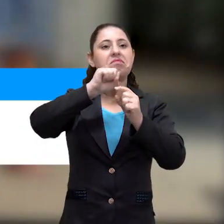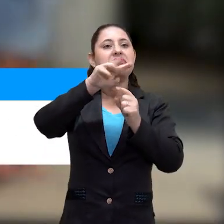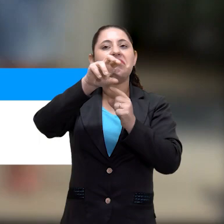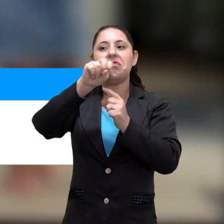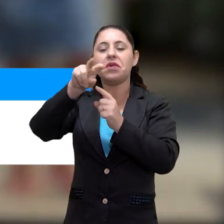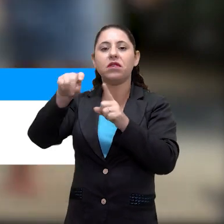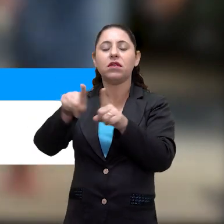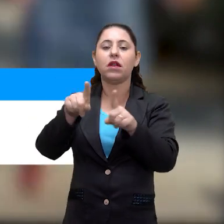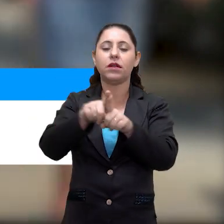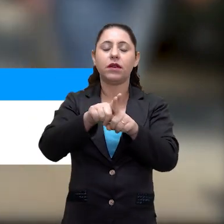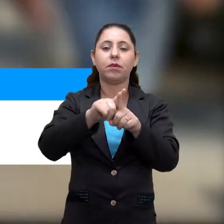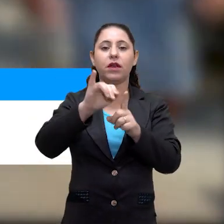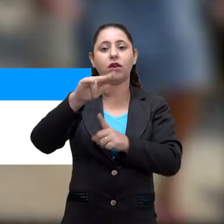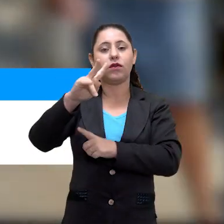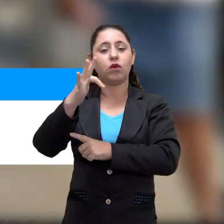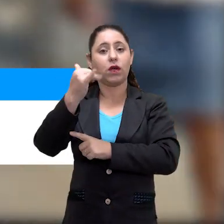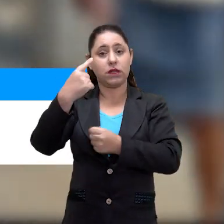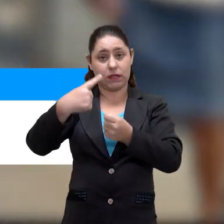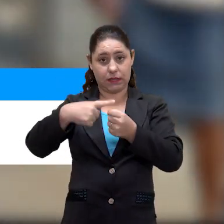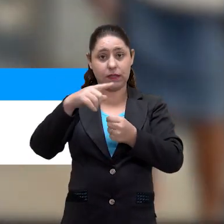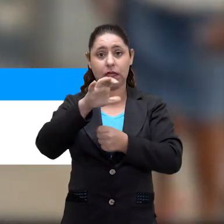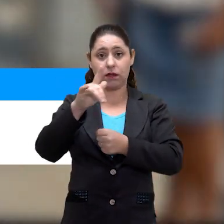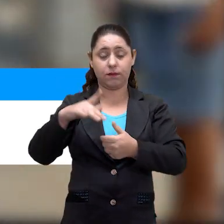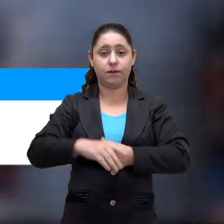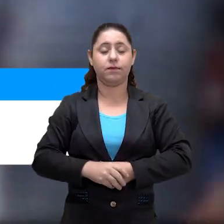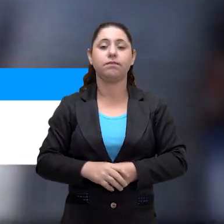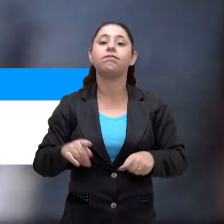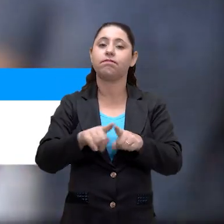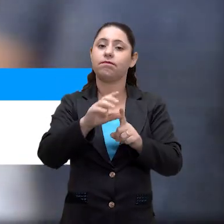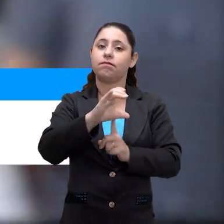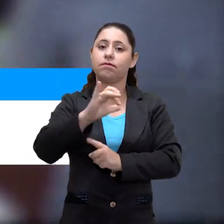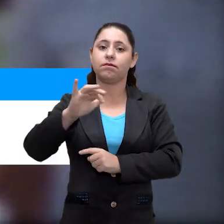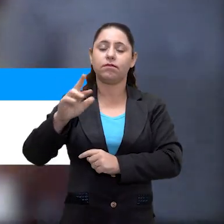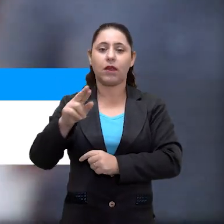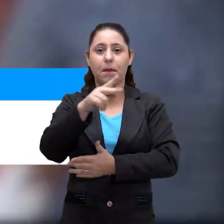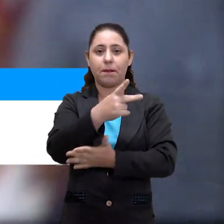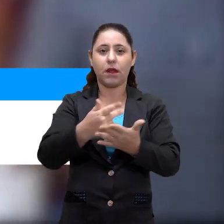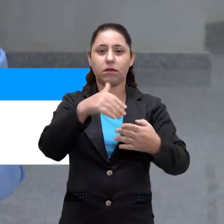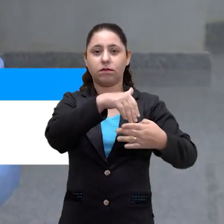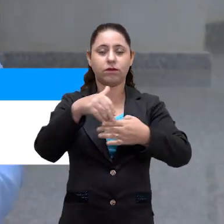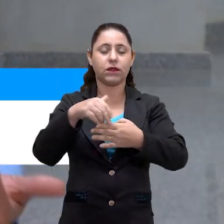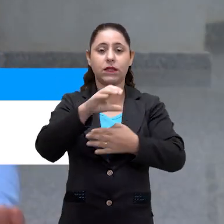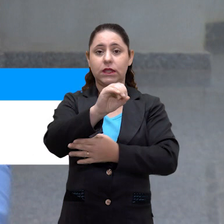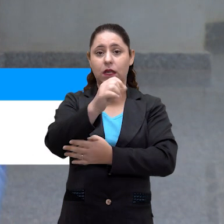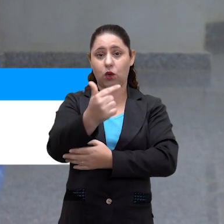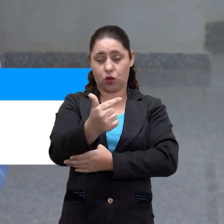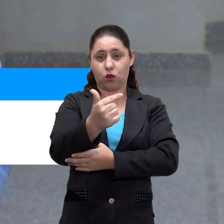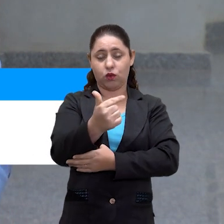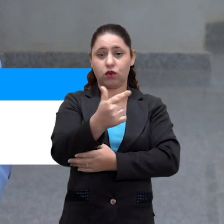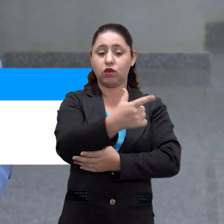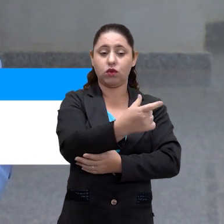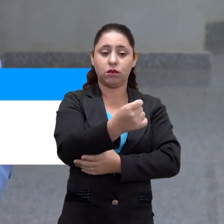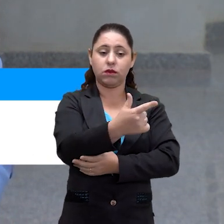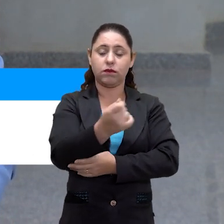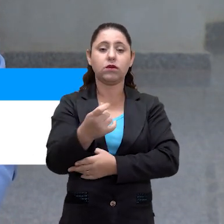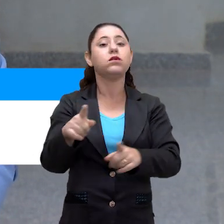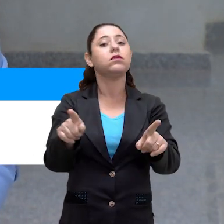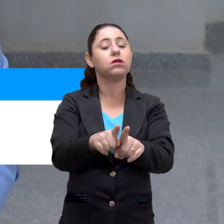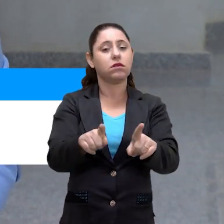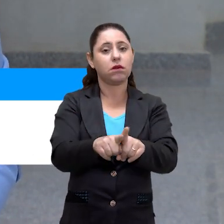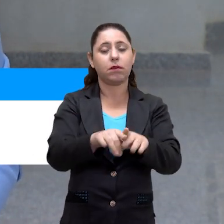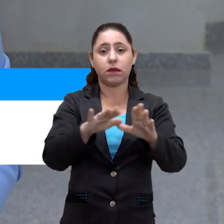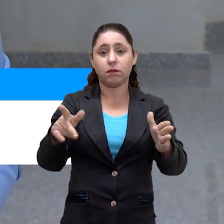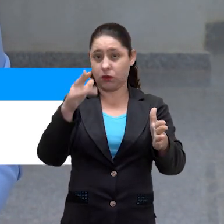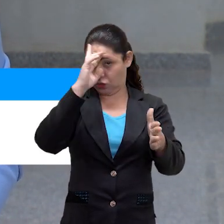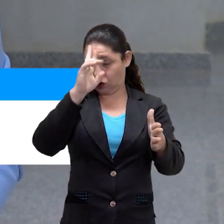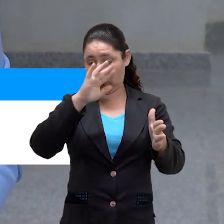circulação de outros vírus respiratórios e a epidemia de influenza na capital. A comissão também emitiu parecer favorável ao projeto